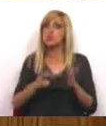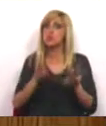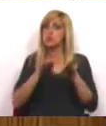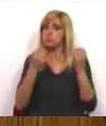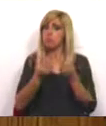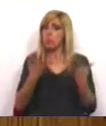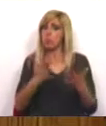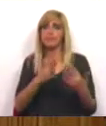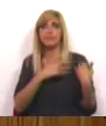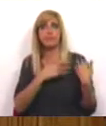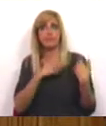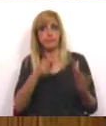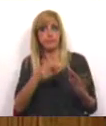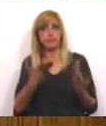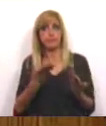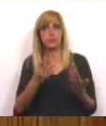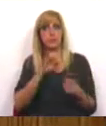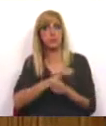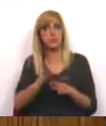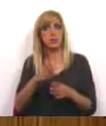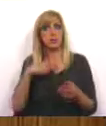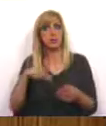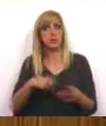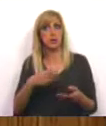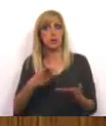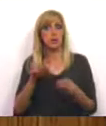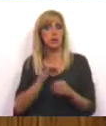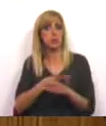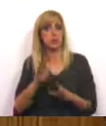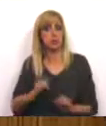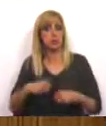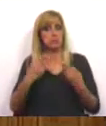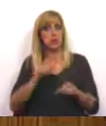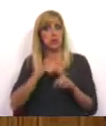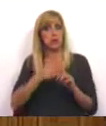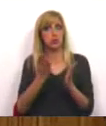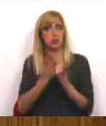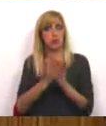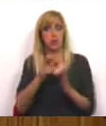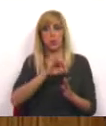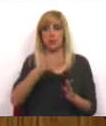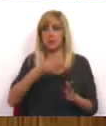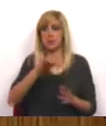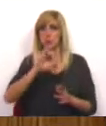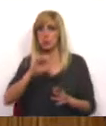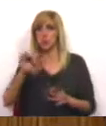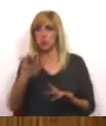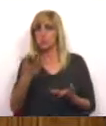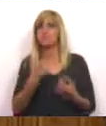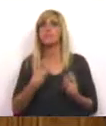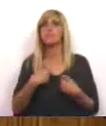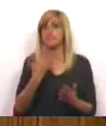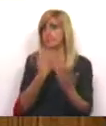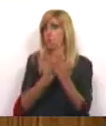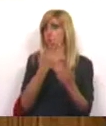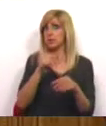títulos de formação obtidos em Portugal, cuja formação tenha sido iniciada até ao ano letivo de 87-88. Face